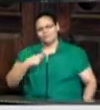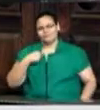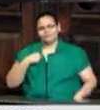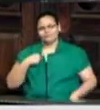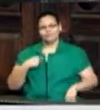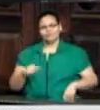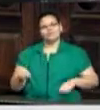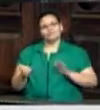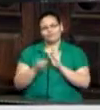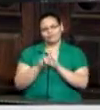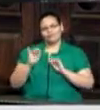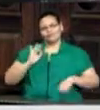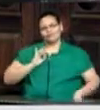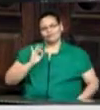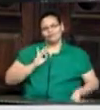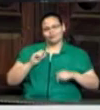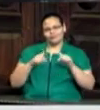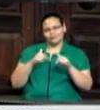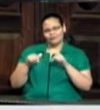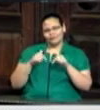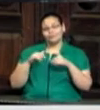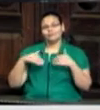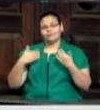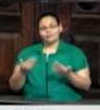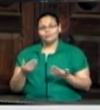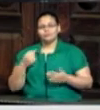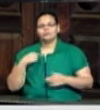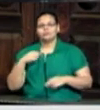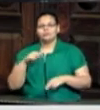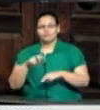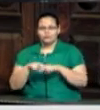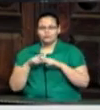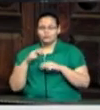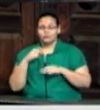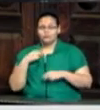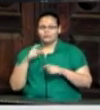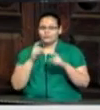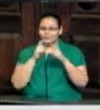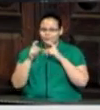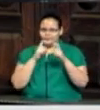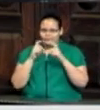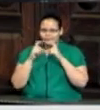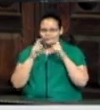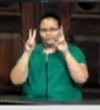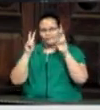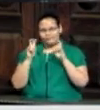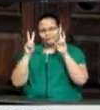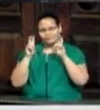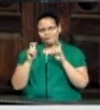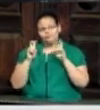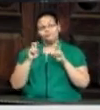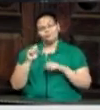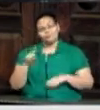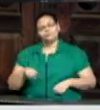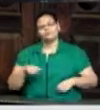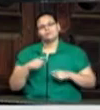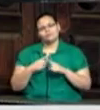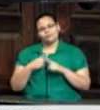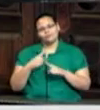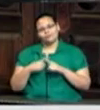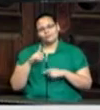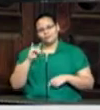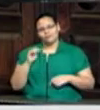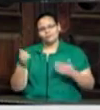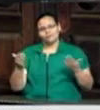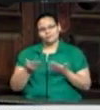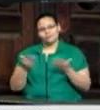policial. E por que eu trago isso a debate? Eu trago isso à reflexão exatamente porque, na data